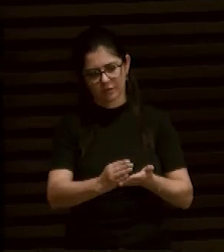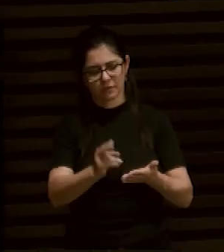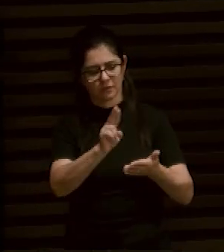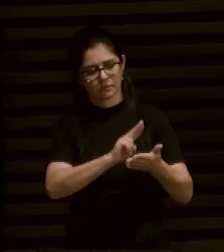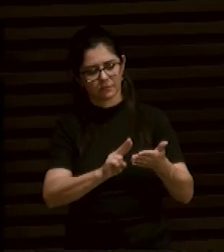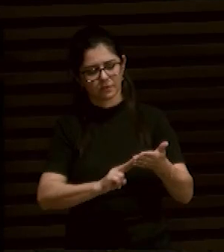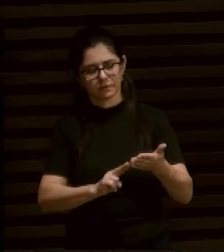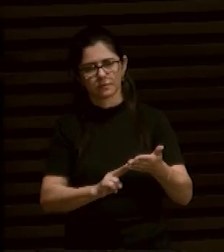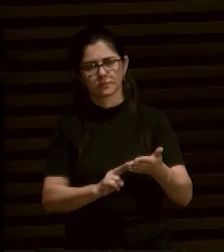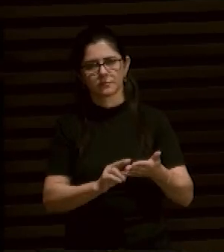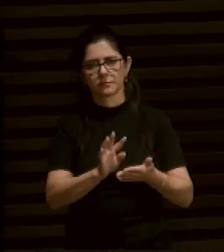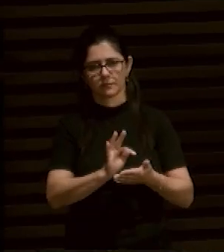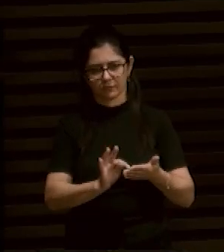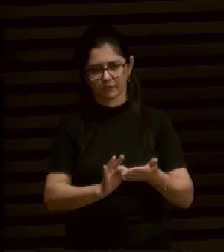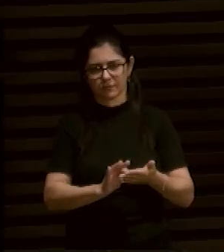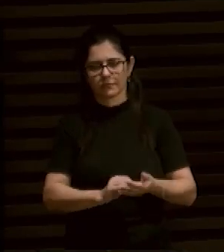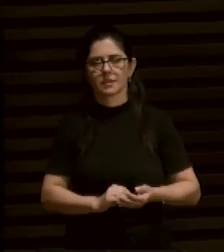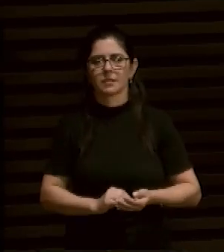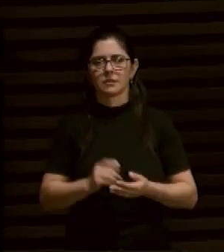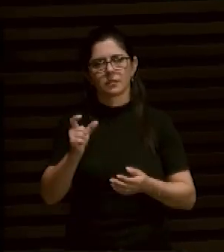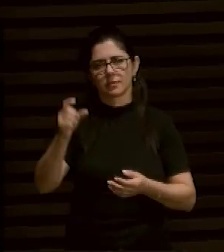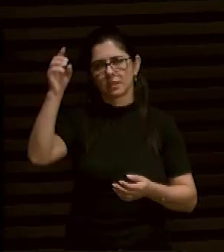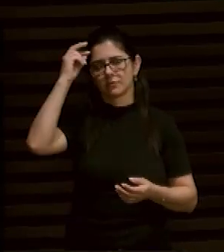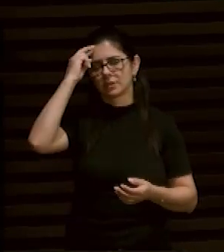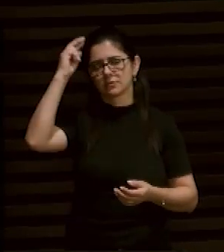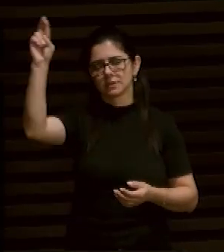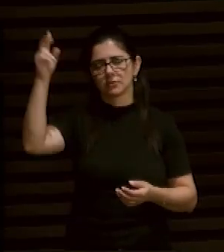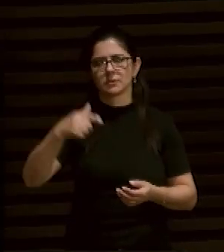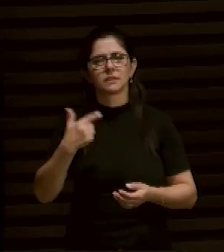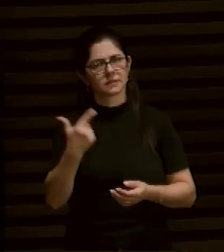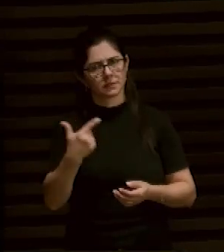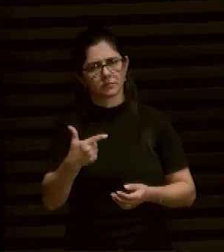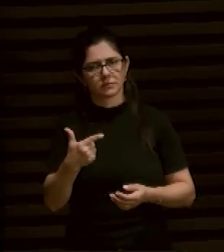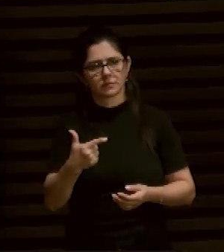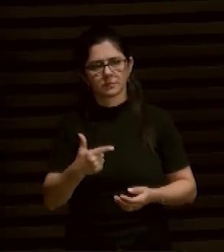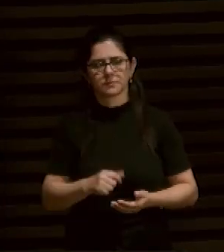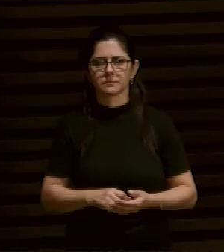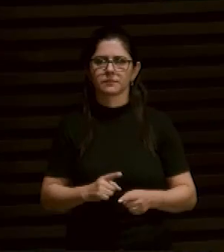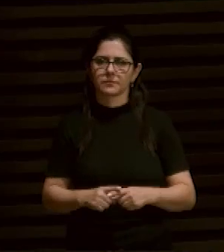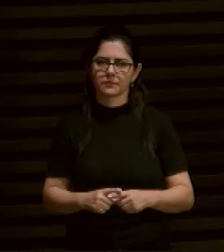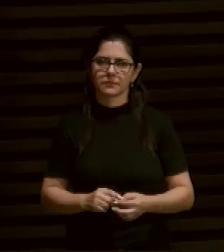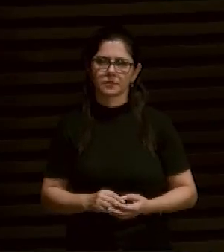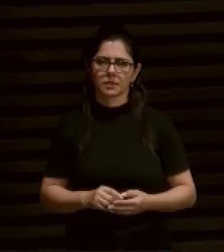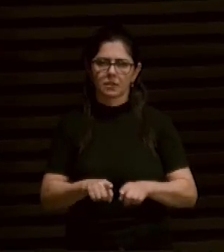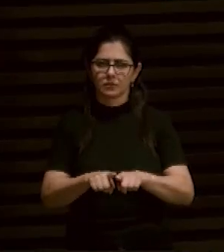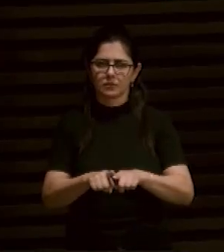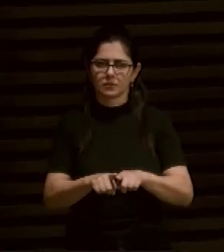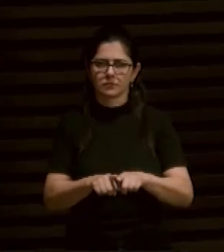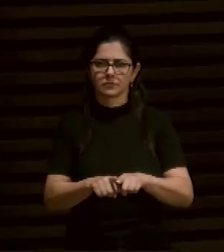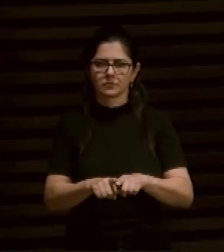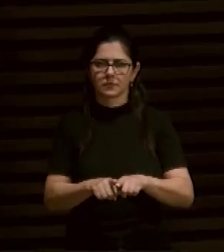já aprendemos que novamente veio a palavra do Senhor pela segunda vez a Jonas dizendo. Meus irmãos, é muito interessante pensar